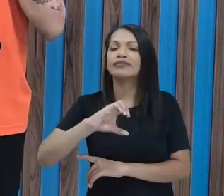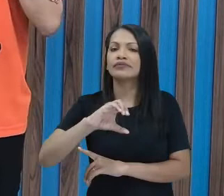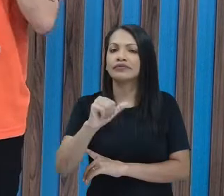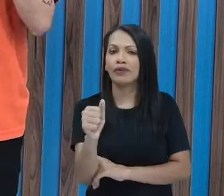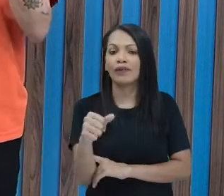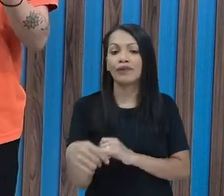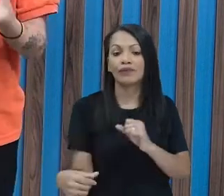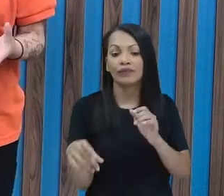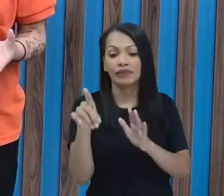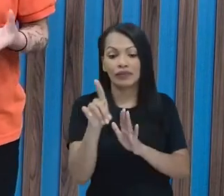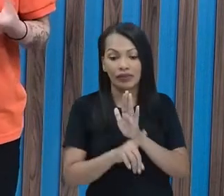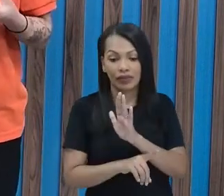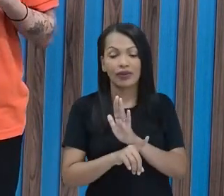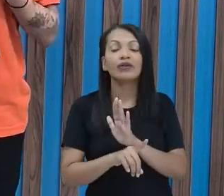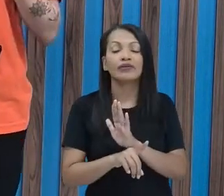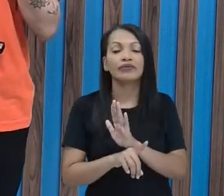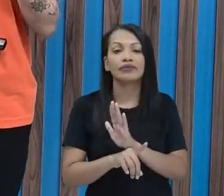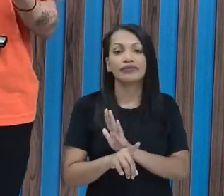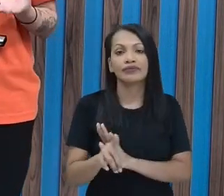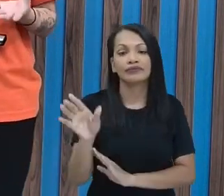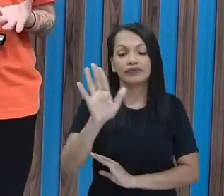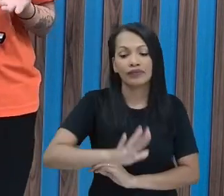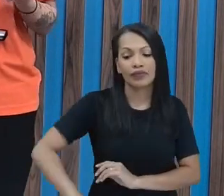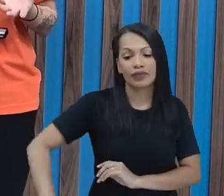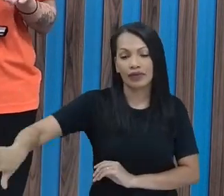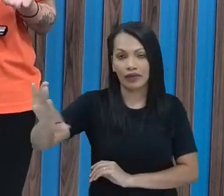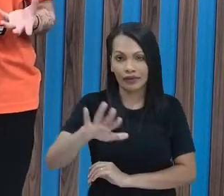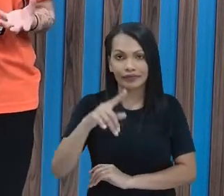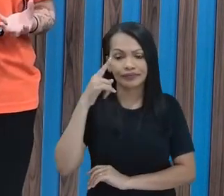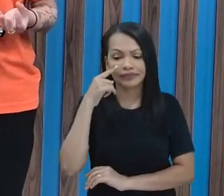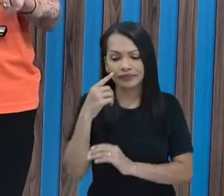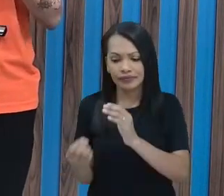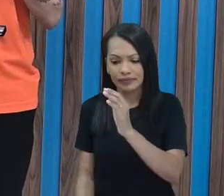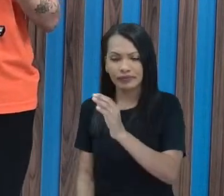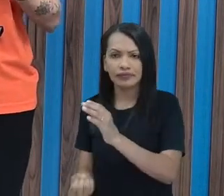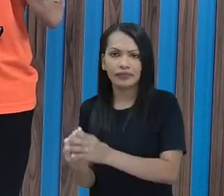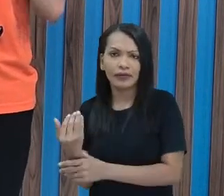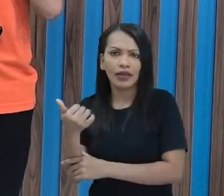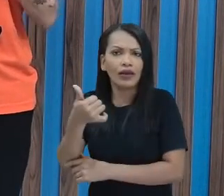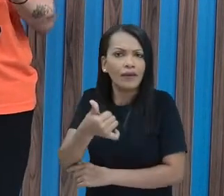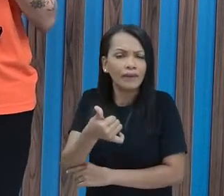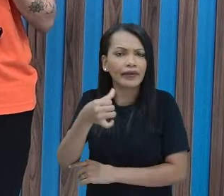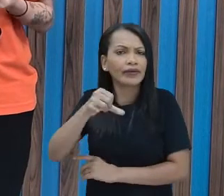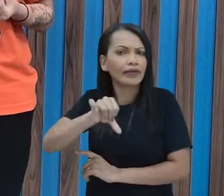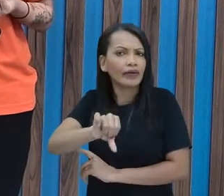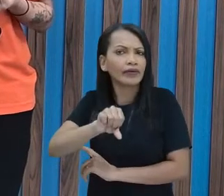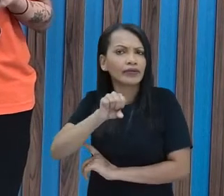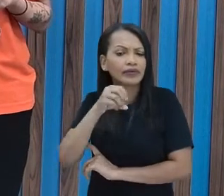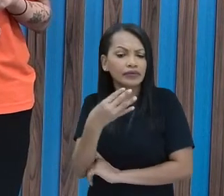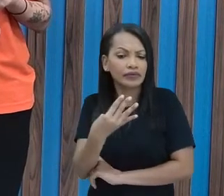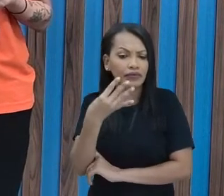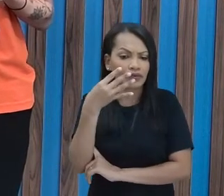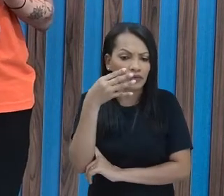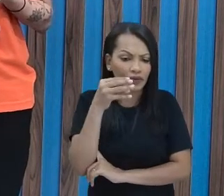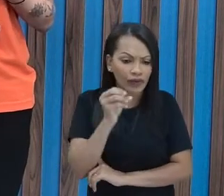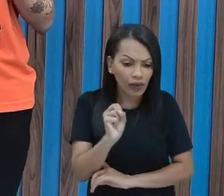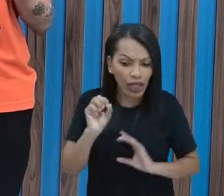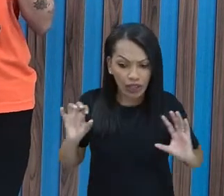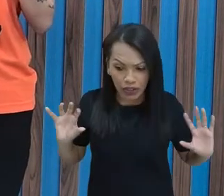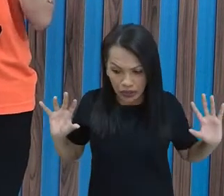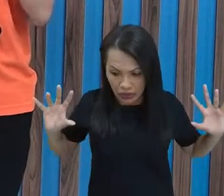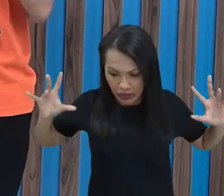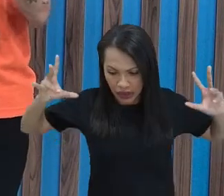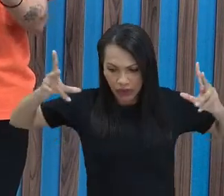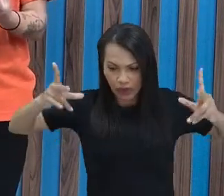Que foi aí criada pela Organização das Nações Unidas no ano de 1948, certo? E por